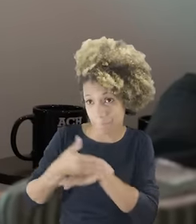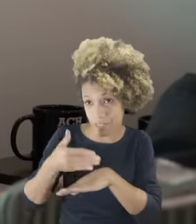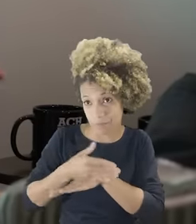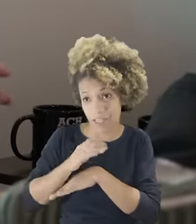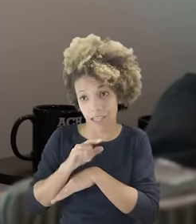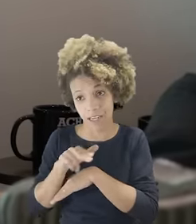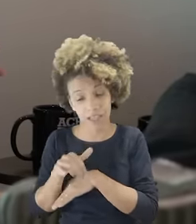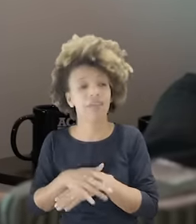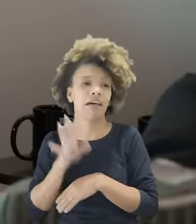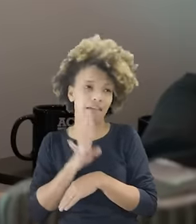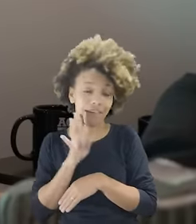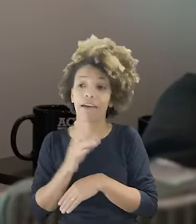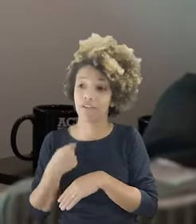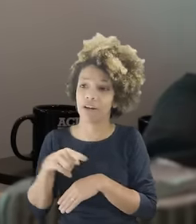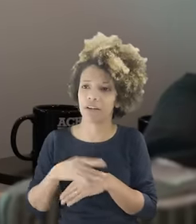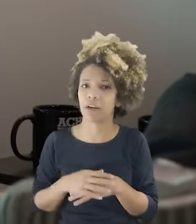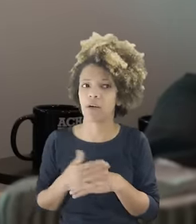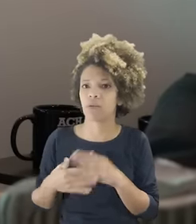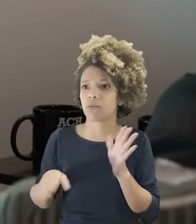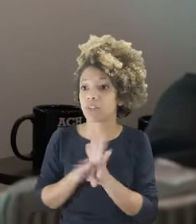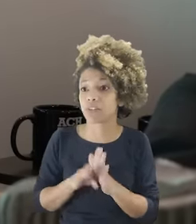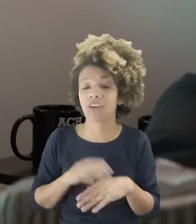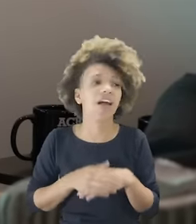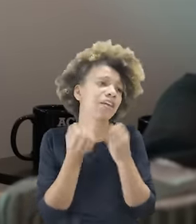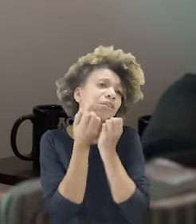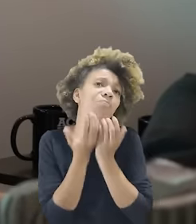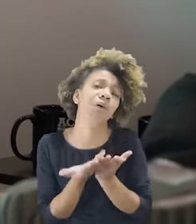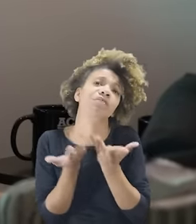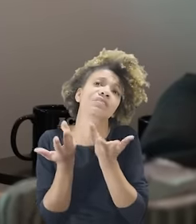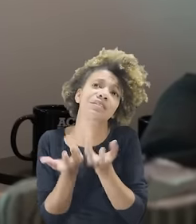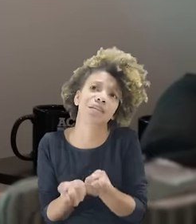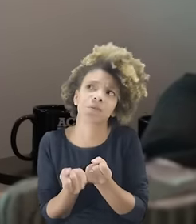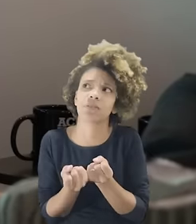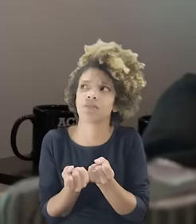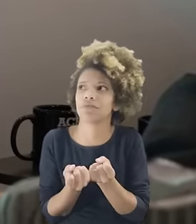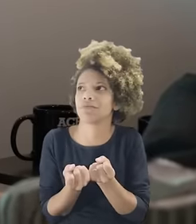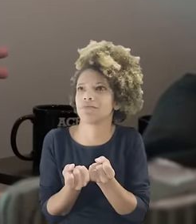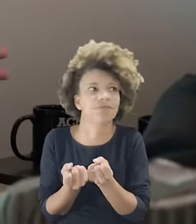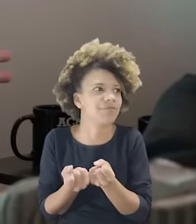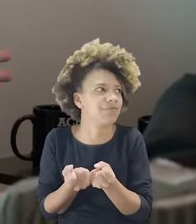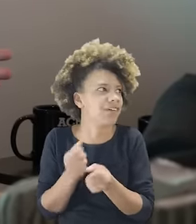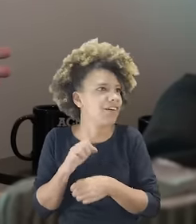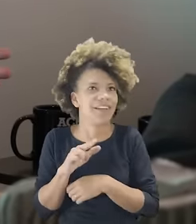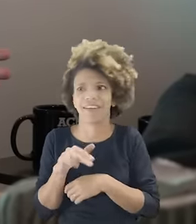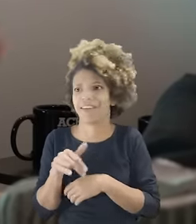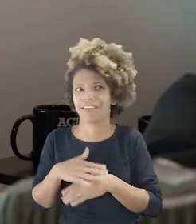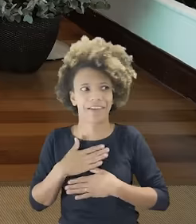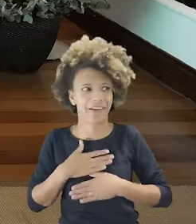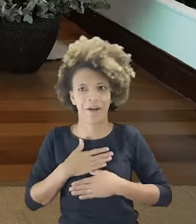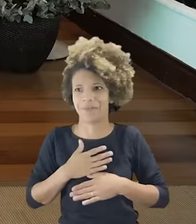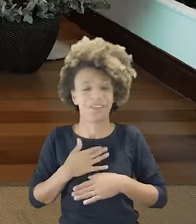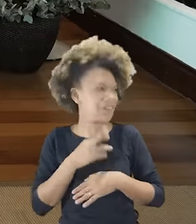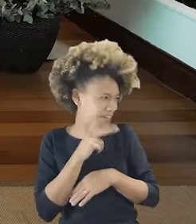do programa da Eliana Ah legal falar Eliana vocês não sei o quê aí quando eu cheguei ali eu disse ai que bom que tu aceitou eu adoro teu trabalho como assim Helena sabe